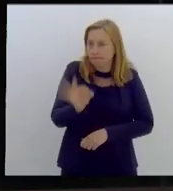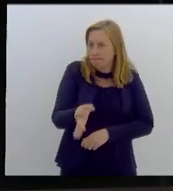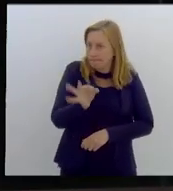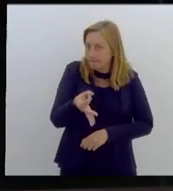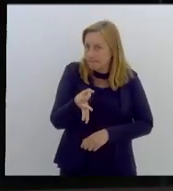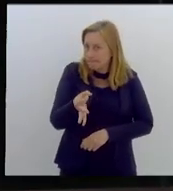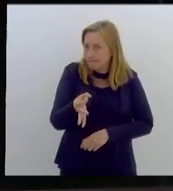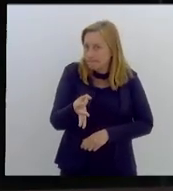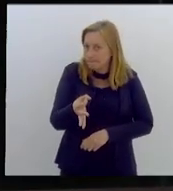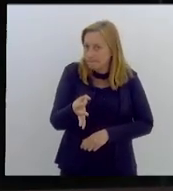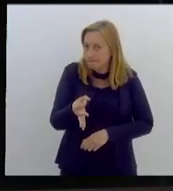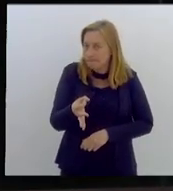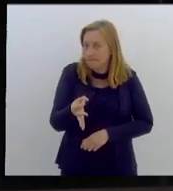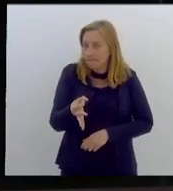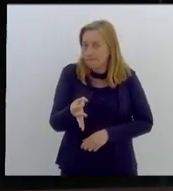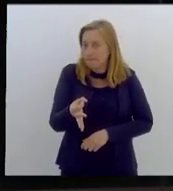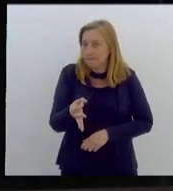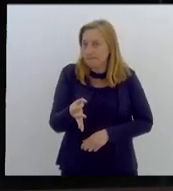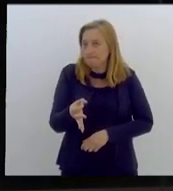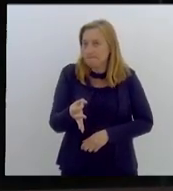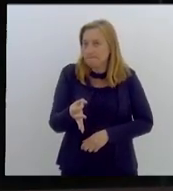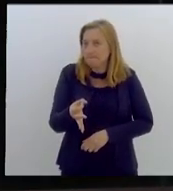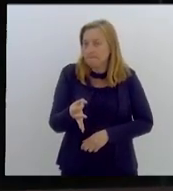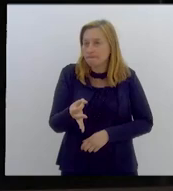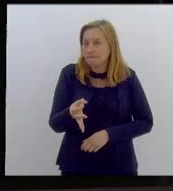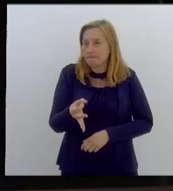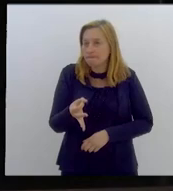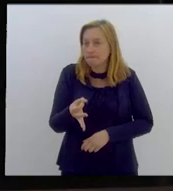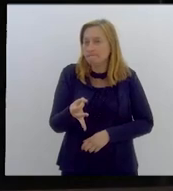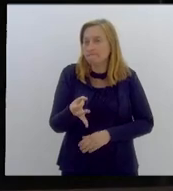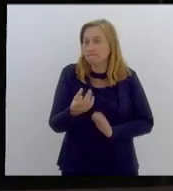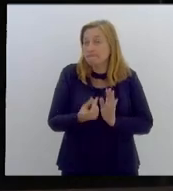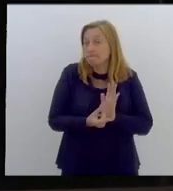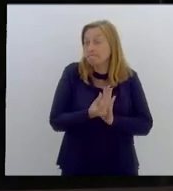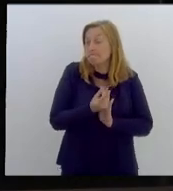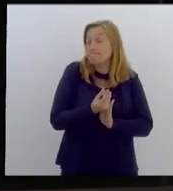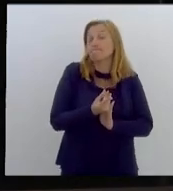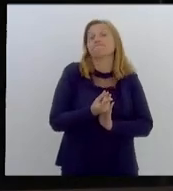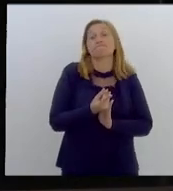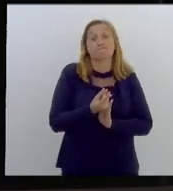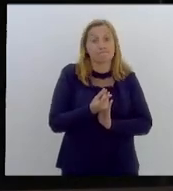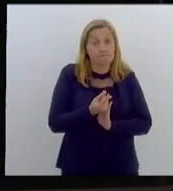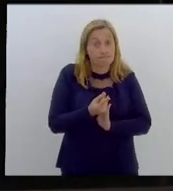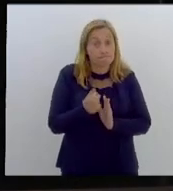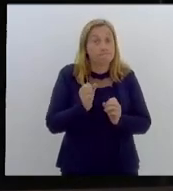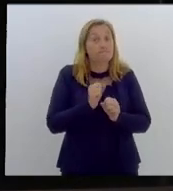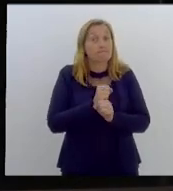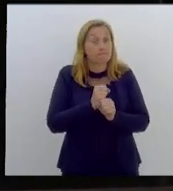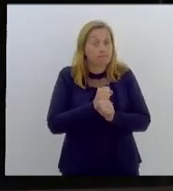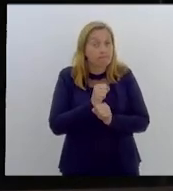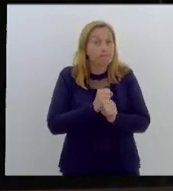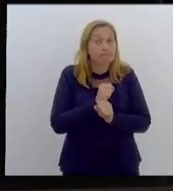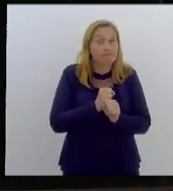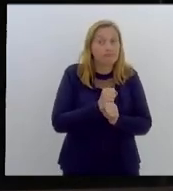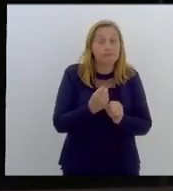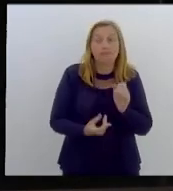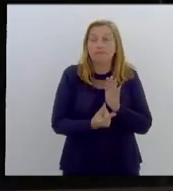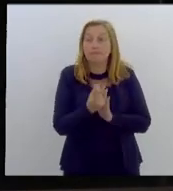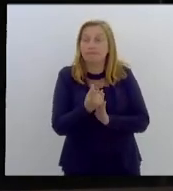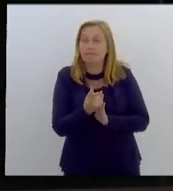exatamente a sua peça orçamentária, o seu orçamento anual, o seu